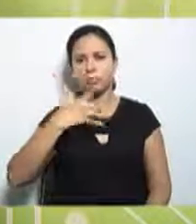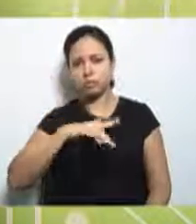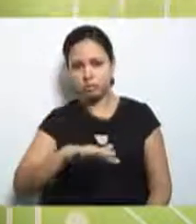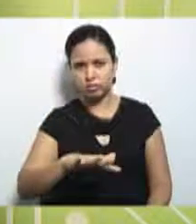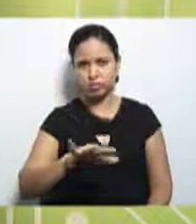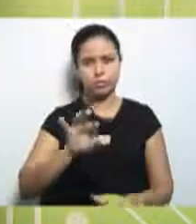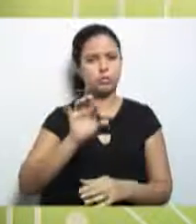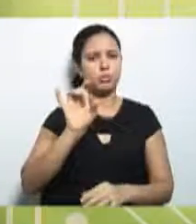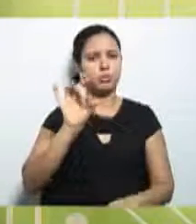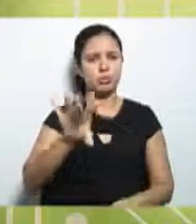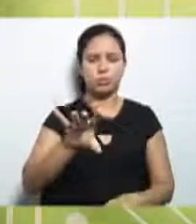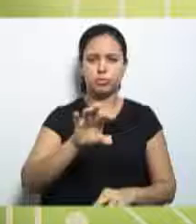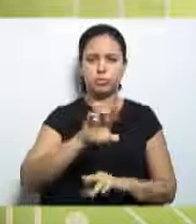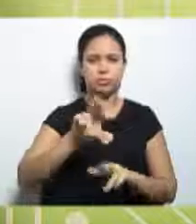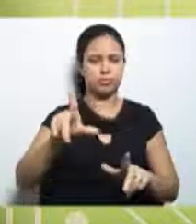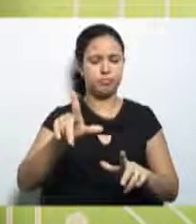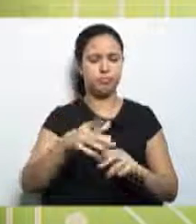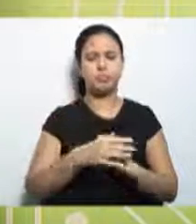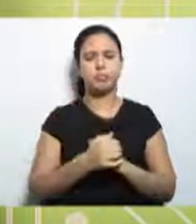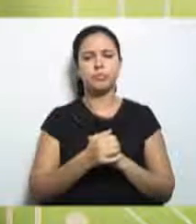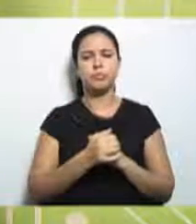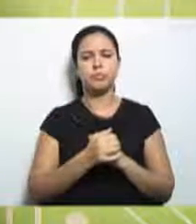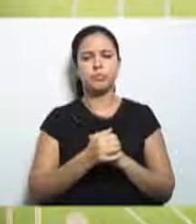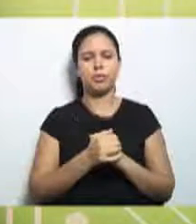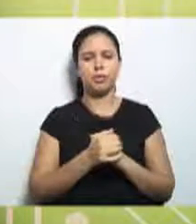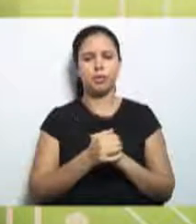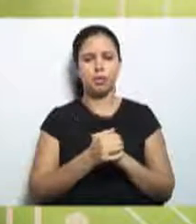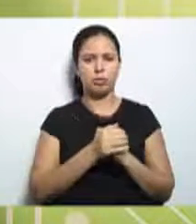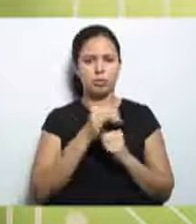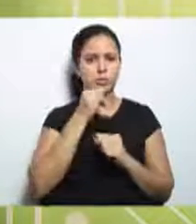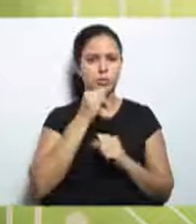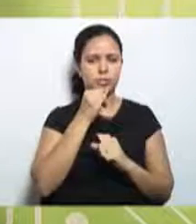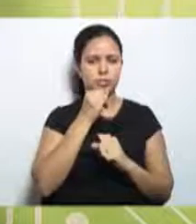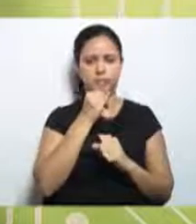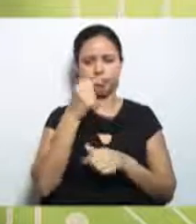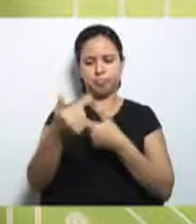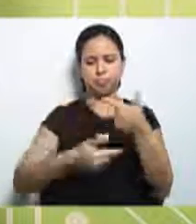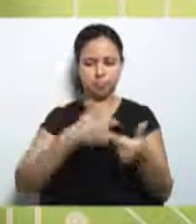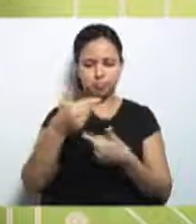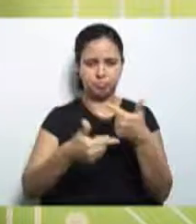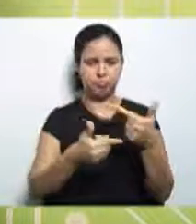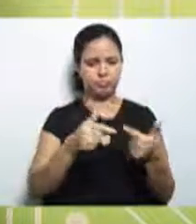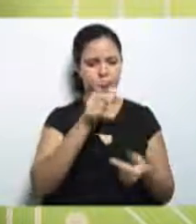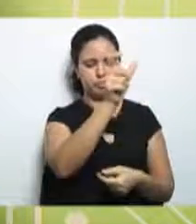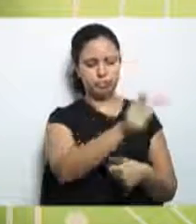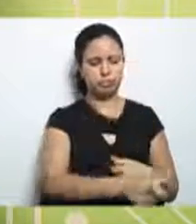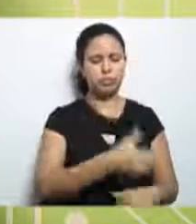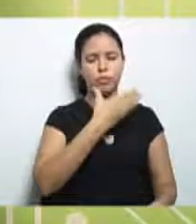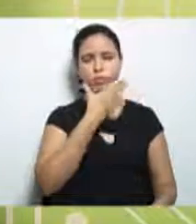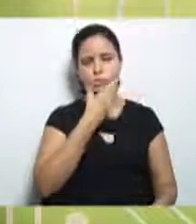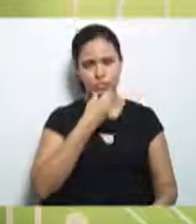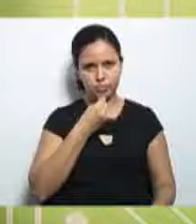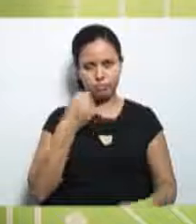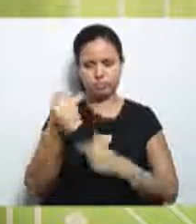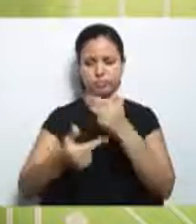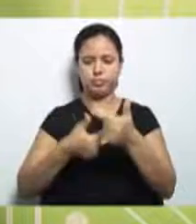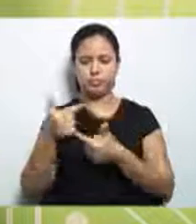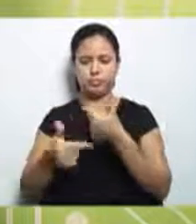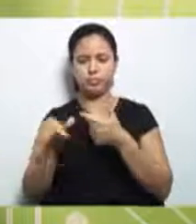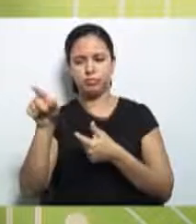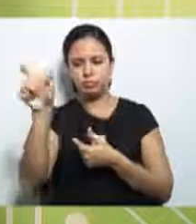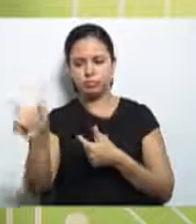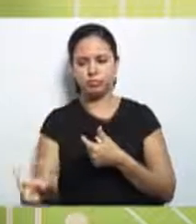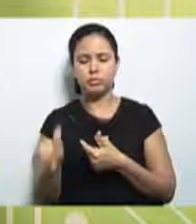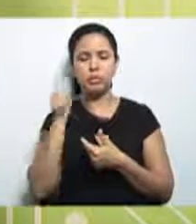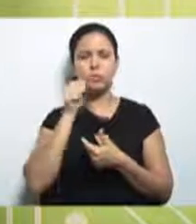essa a diferença que existia. Existia a diferença entre o trabalho do homem e o trabalho da mulher. E existia diferença entre o trabalho daquele que era